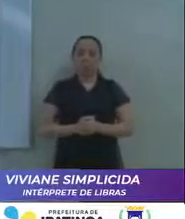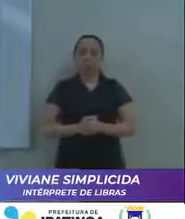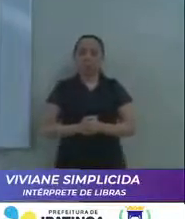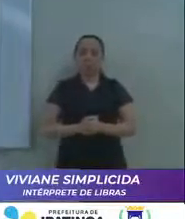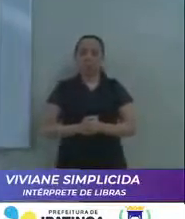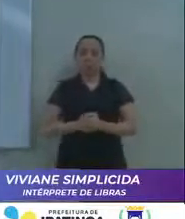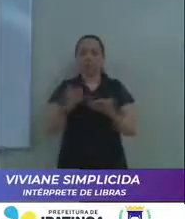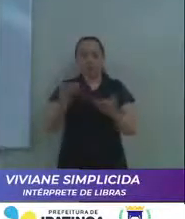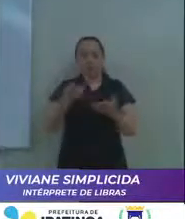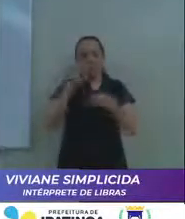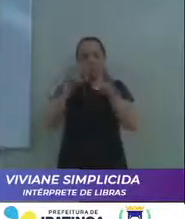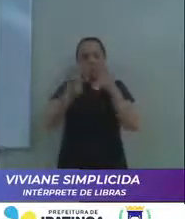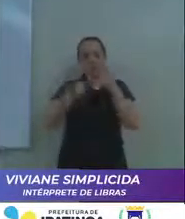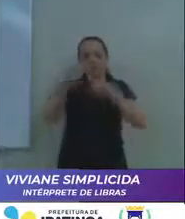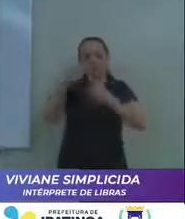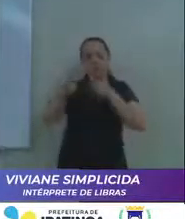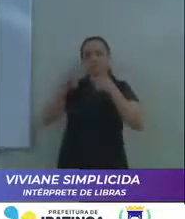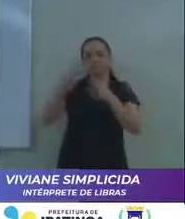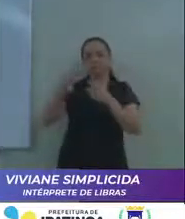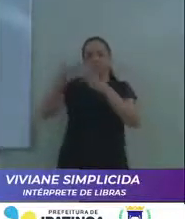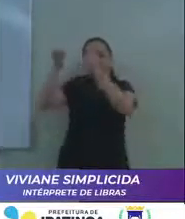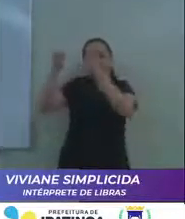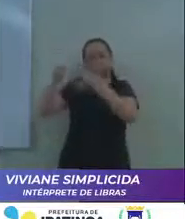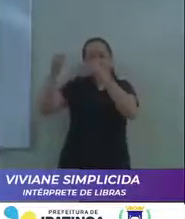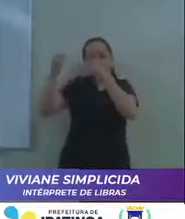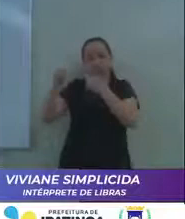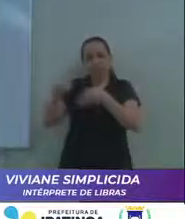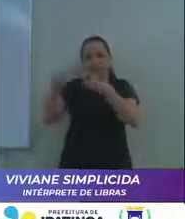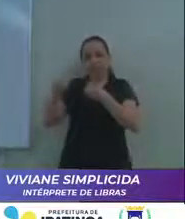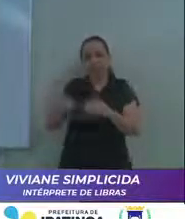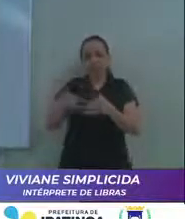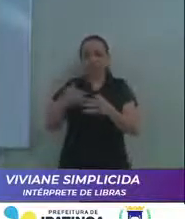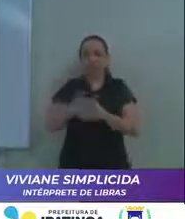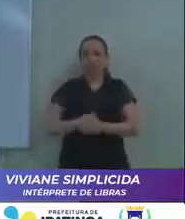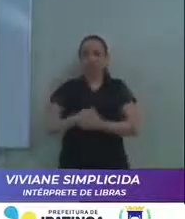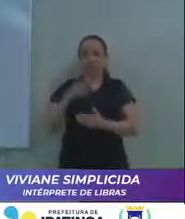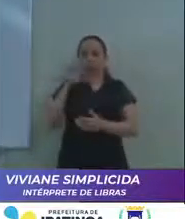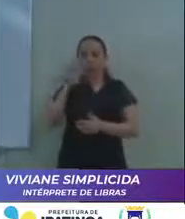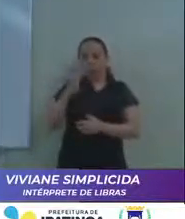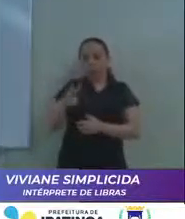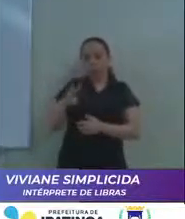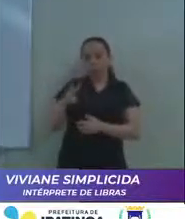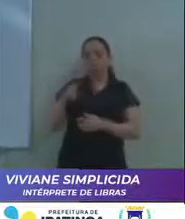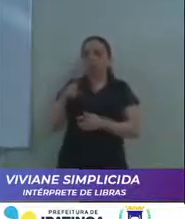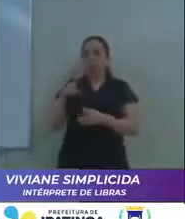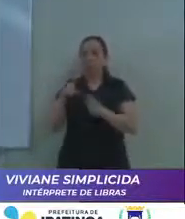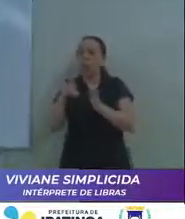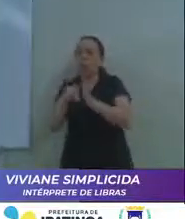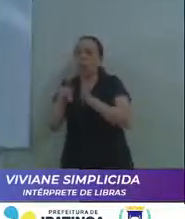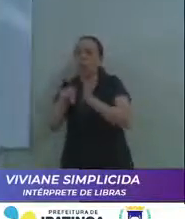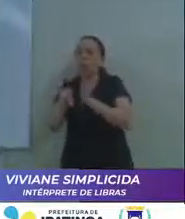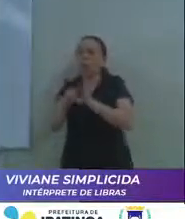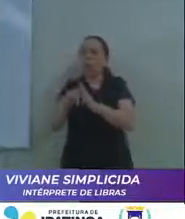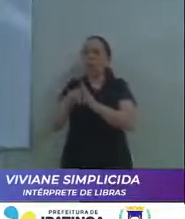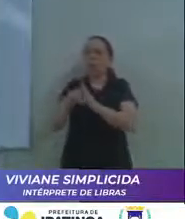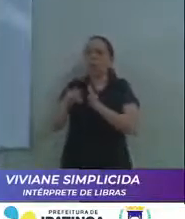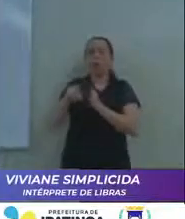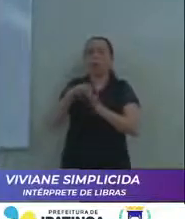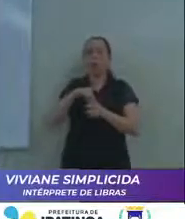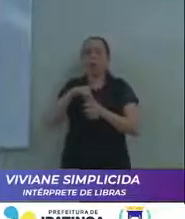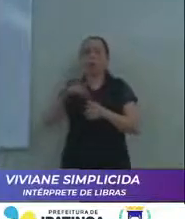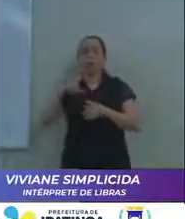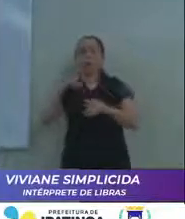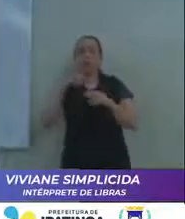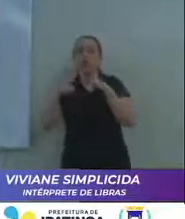Mas aí eu vou apresentando, vou colocando para vocês. Eu estou acompanhando aqui no chat, no final, as principais dúvidas e eu vou